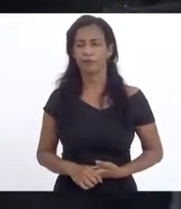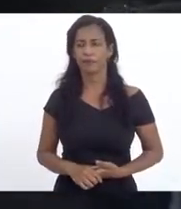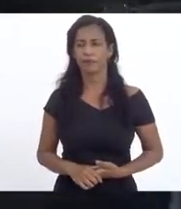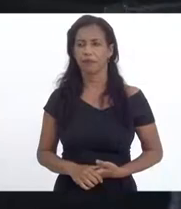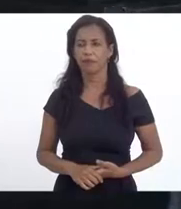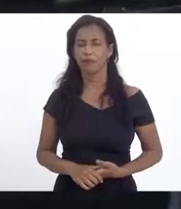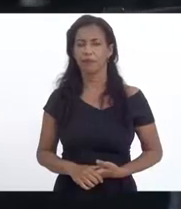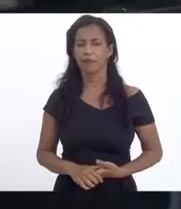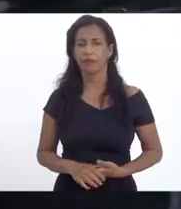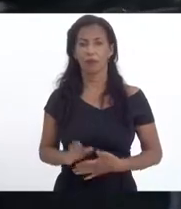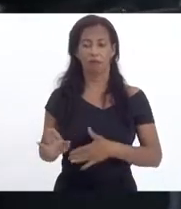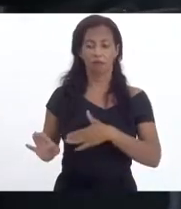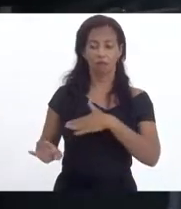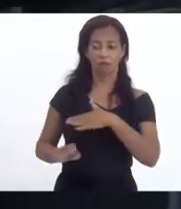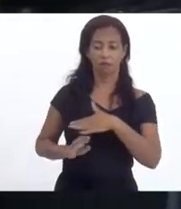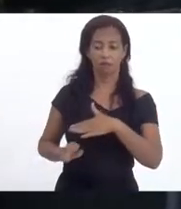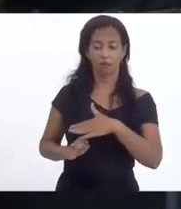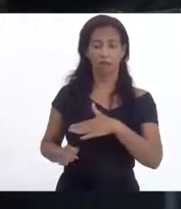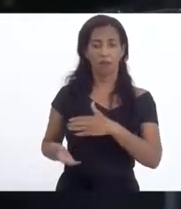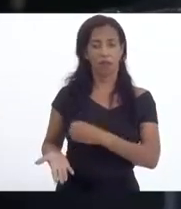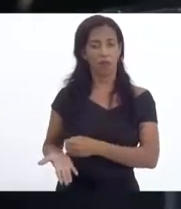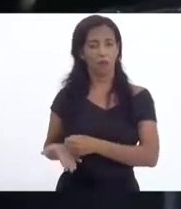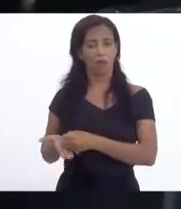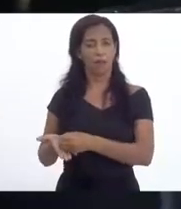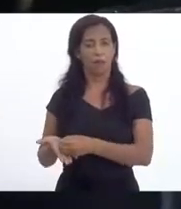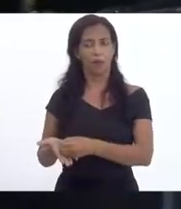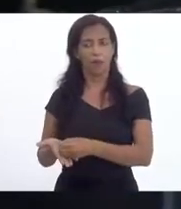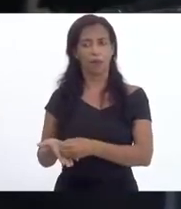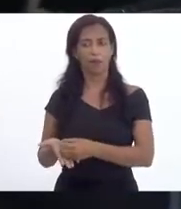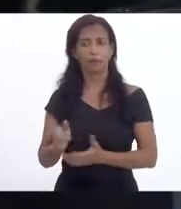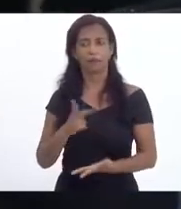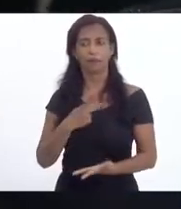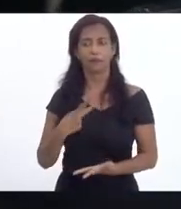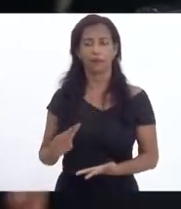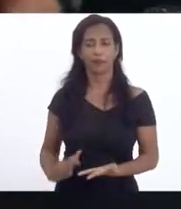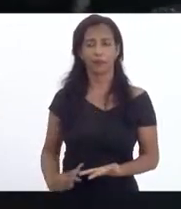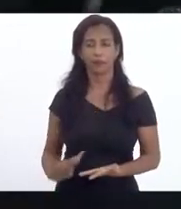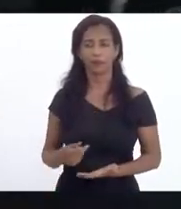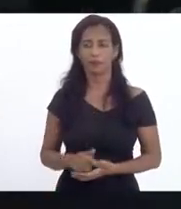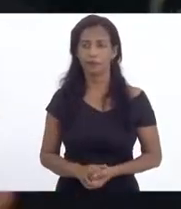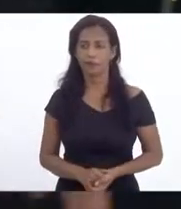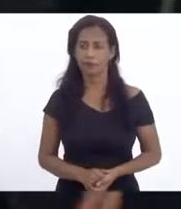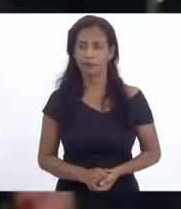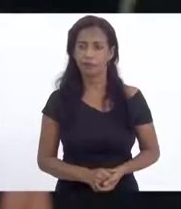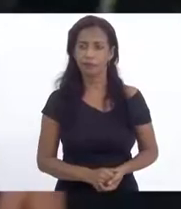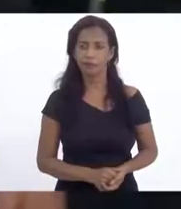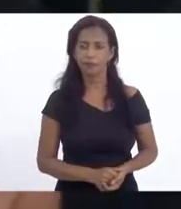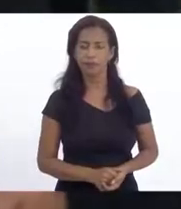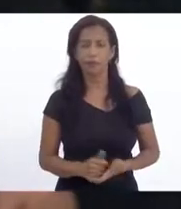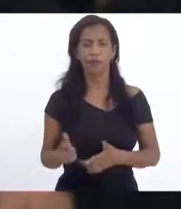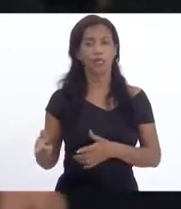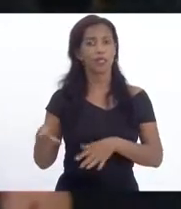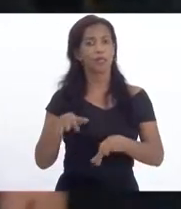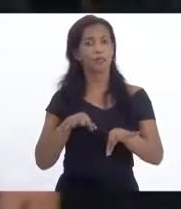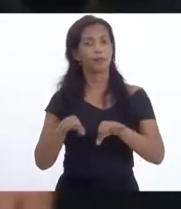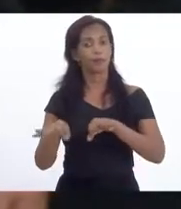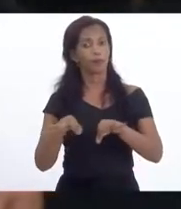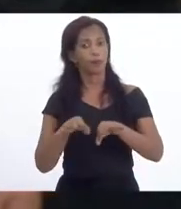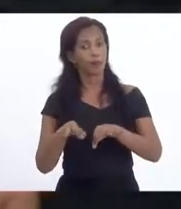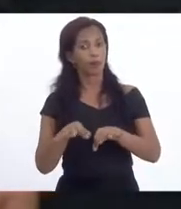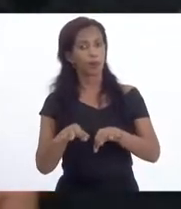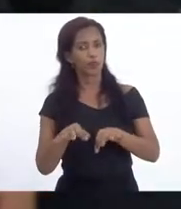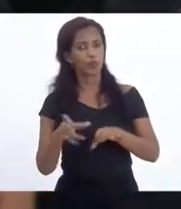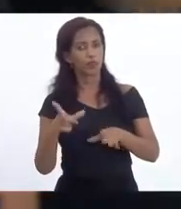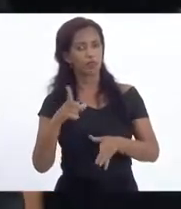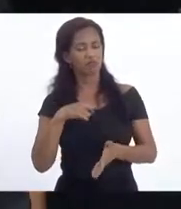A Firjan, nesse sentido, apoia, presidente, esse grande projeto que